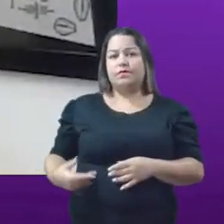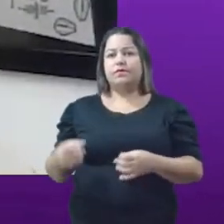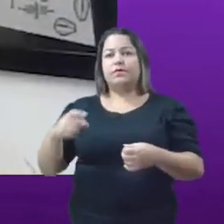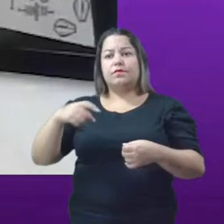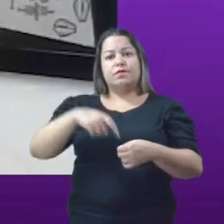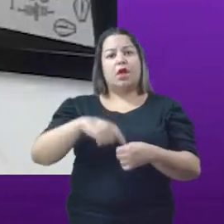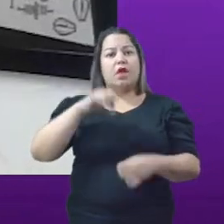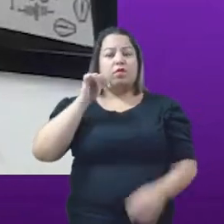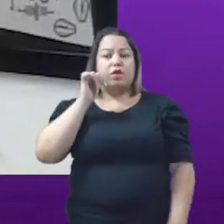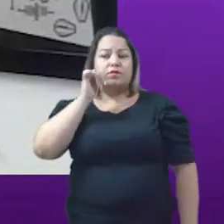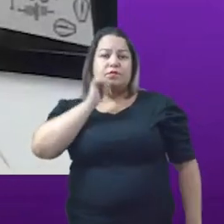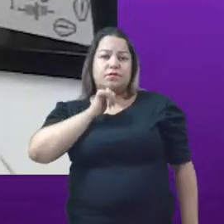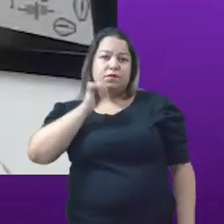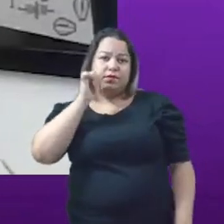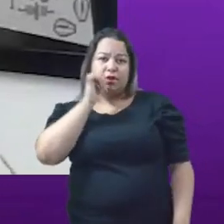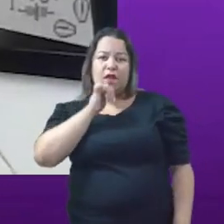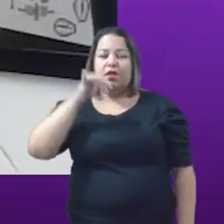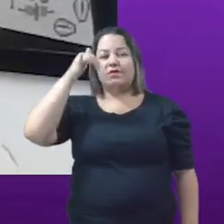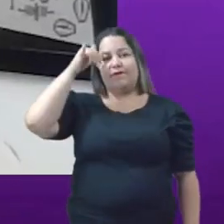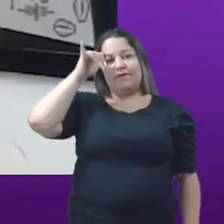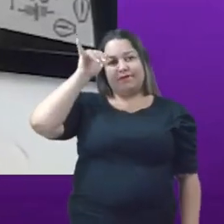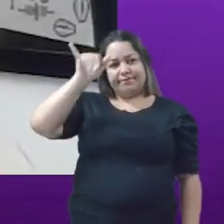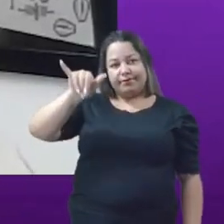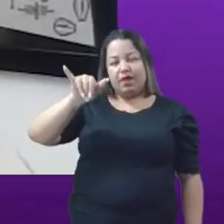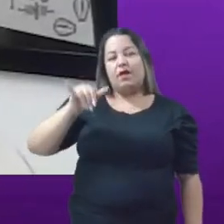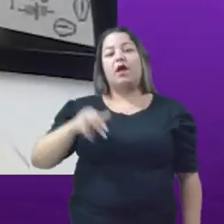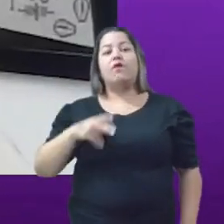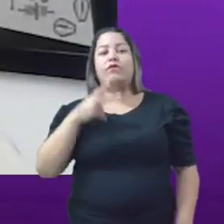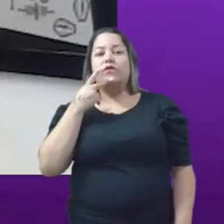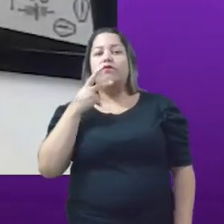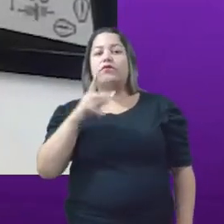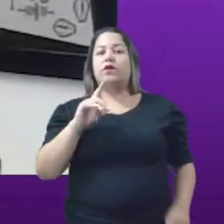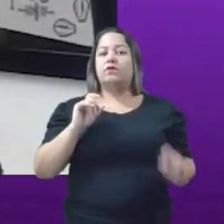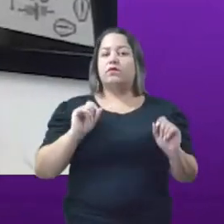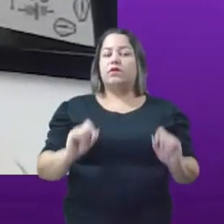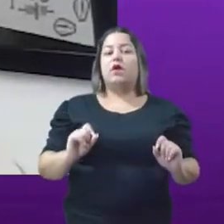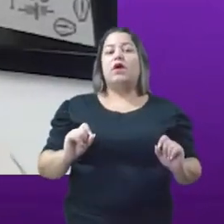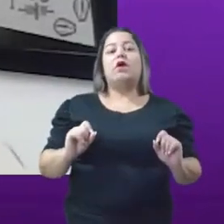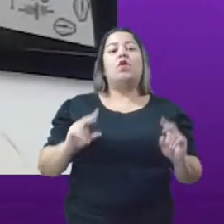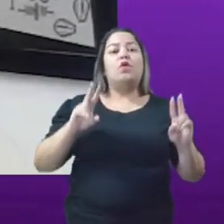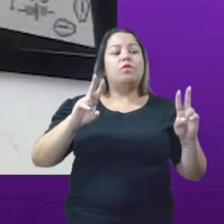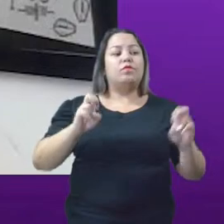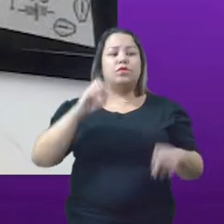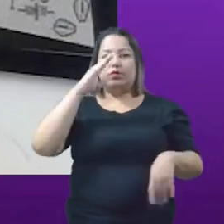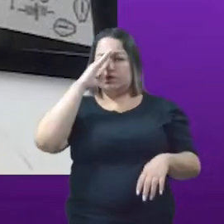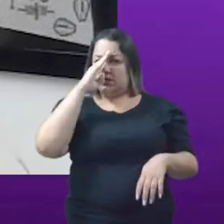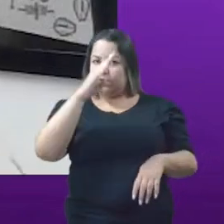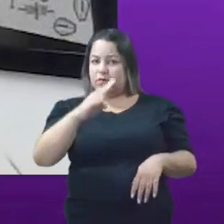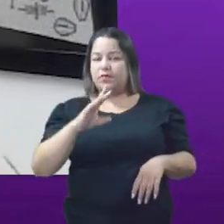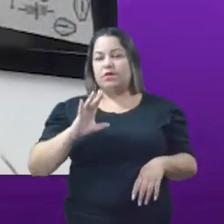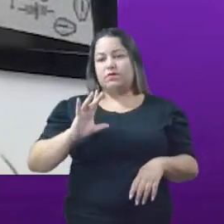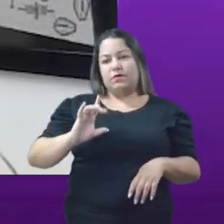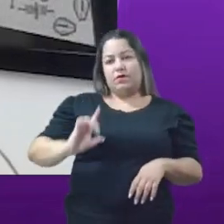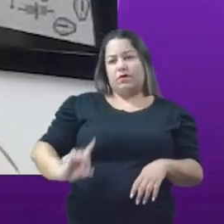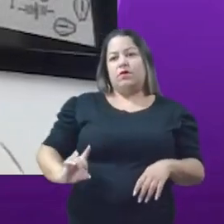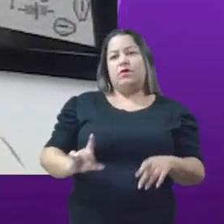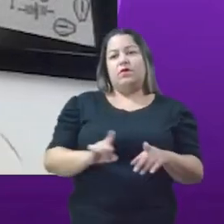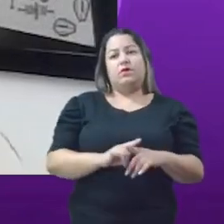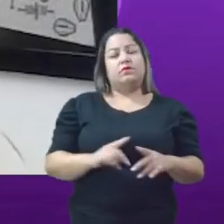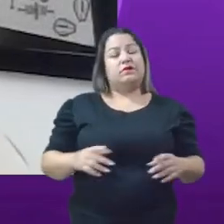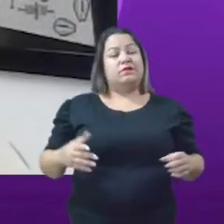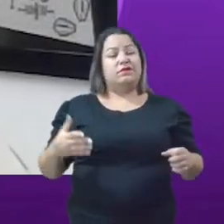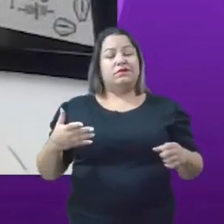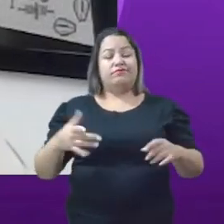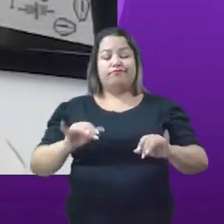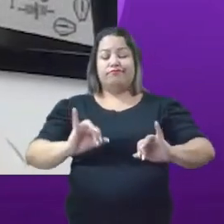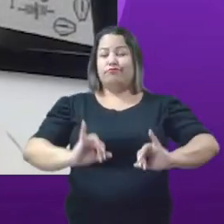das mulheres. E aqui é inevitável a gente não comentar sobre o bolsonarismo, sobre a extrema-direita que assola, né, o